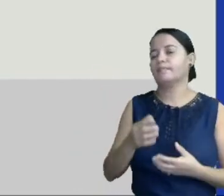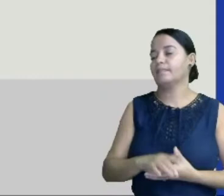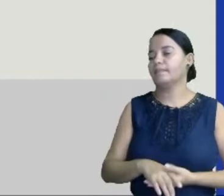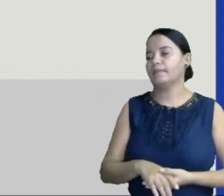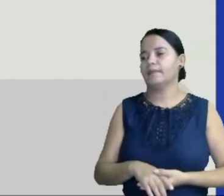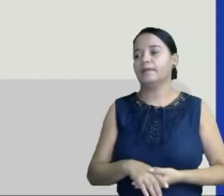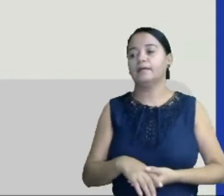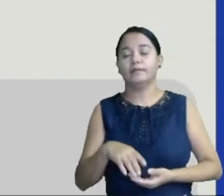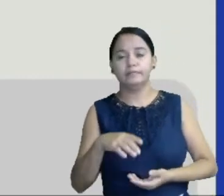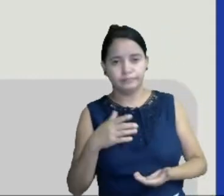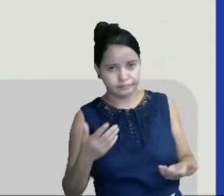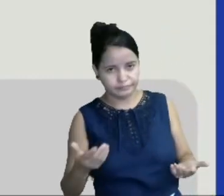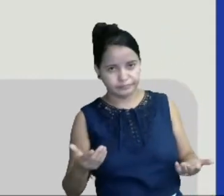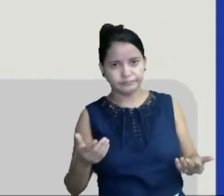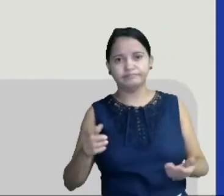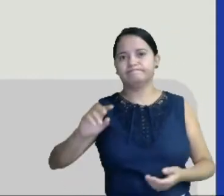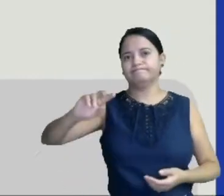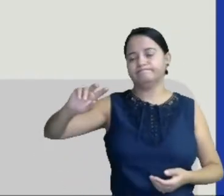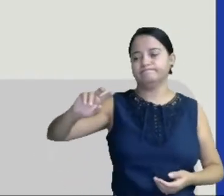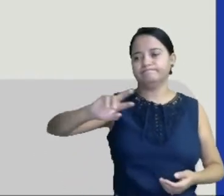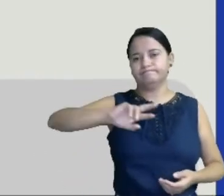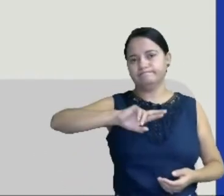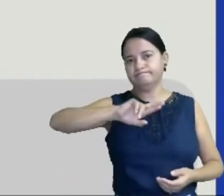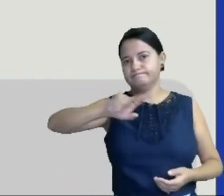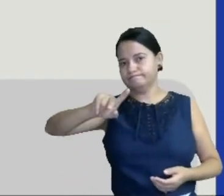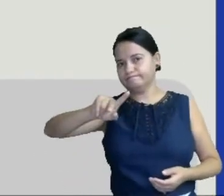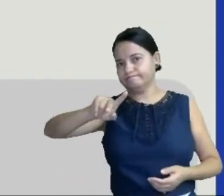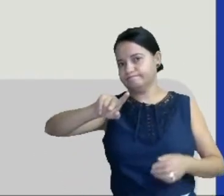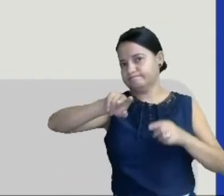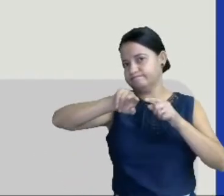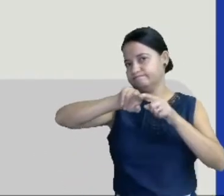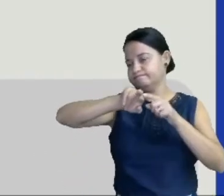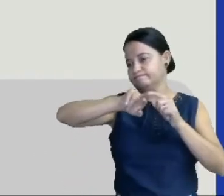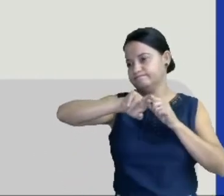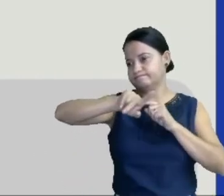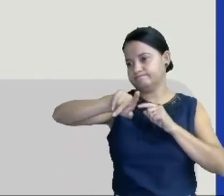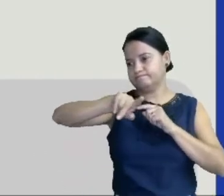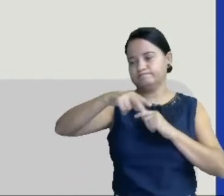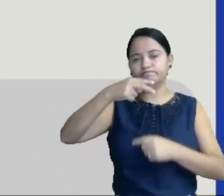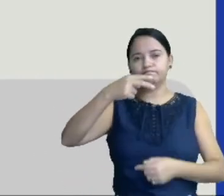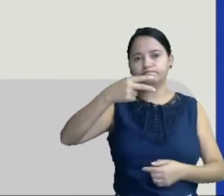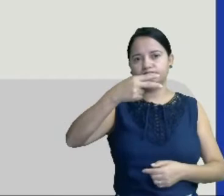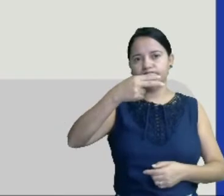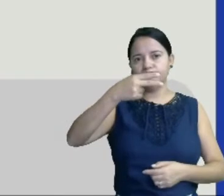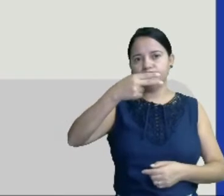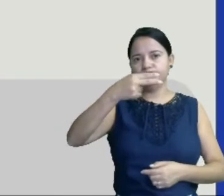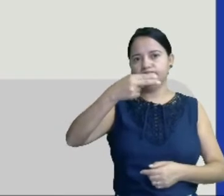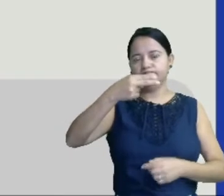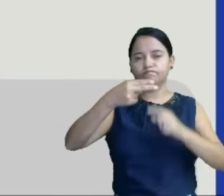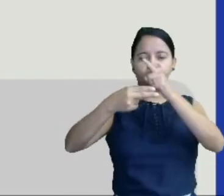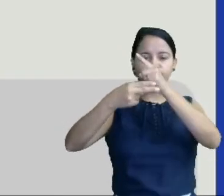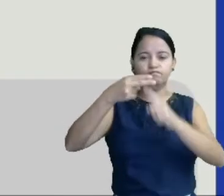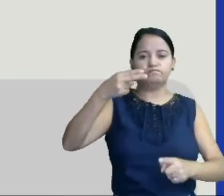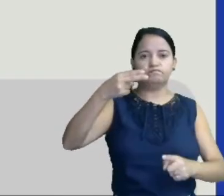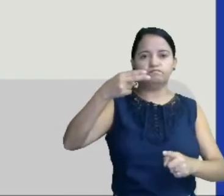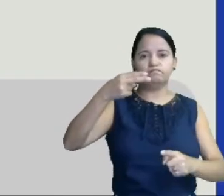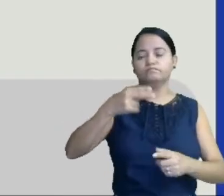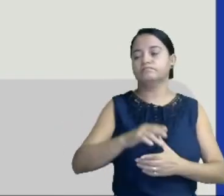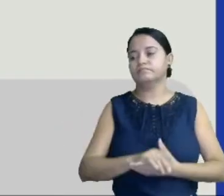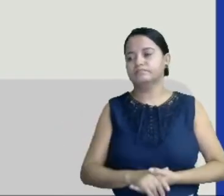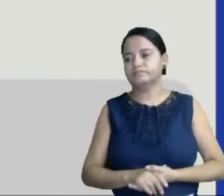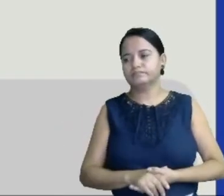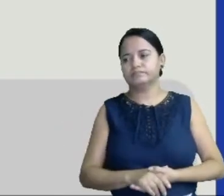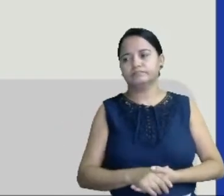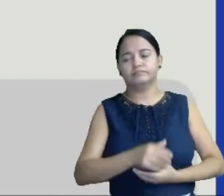vem aí a ideia de diferença que é o nosso sinal de diferença tá a diferente de